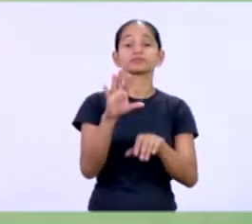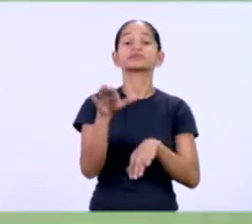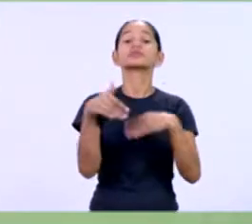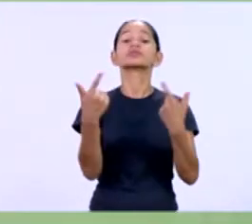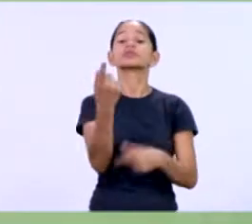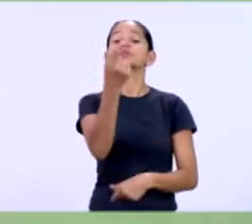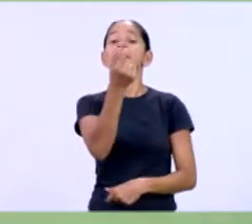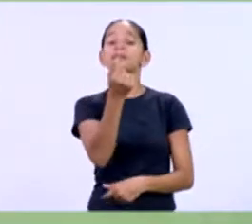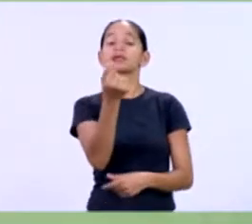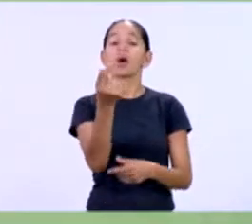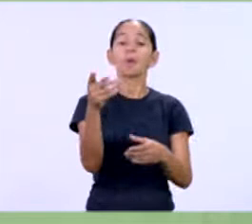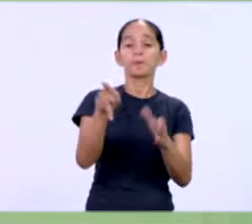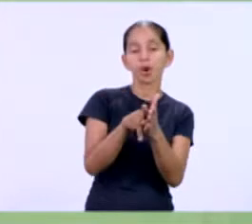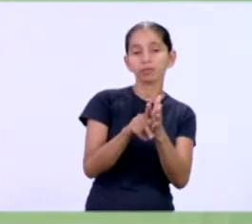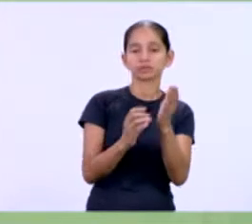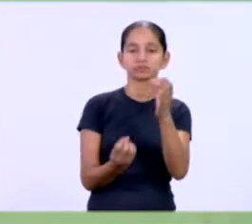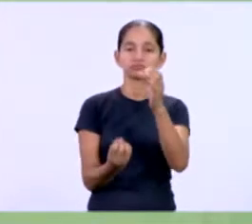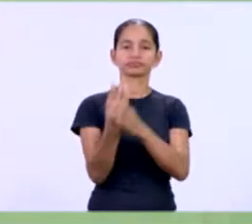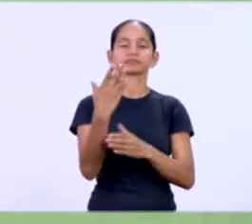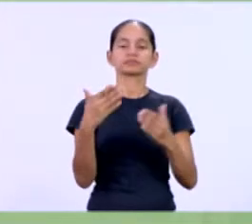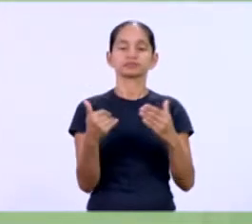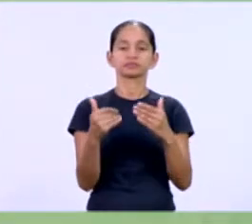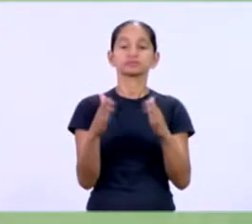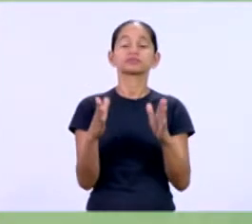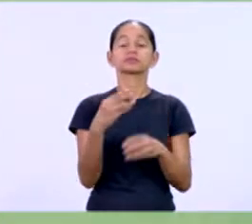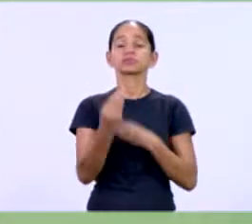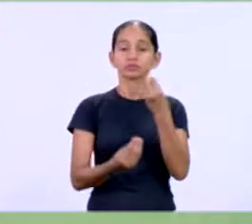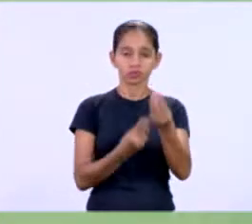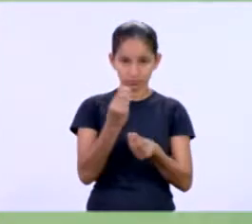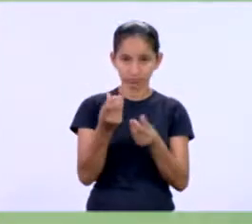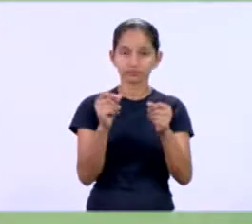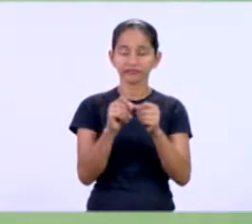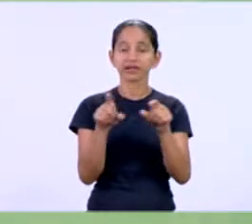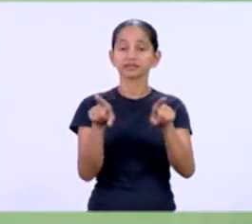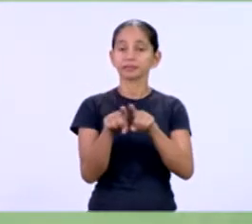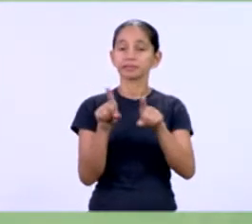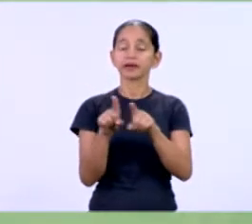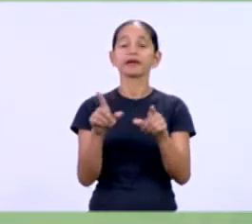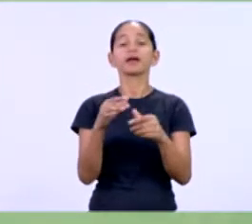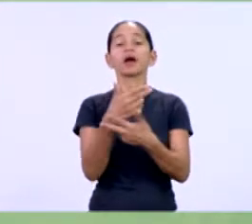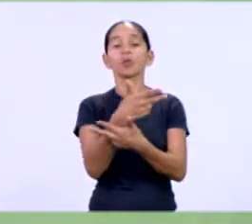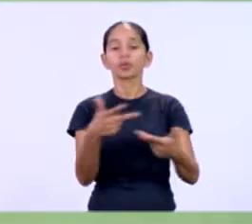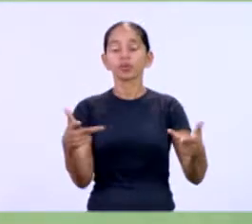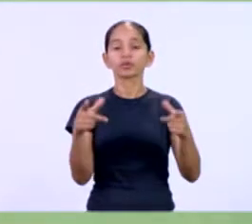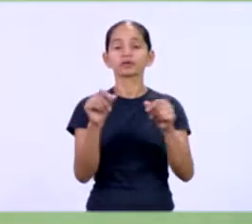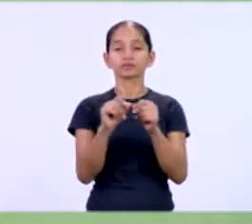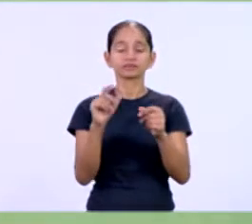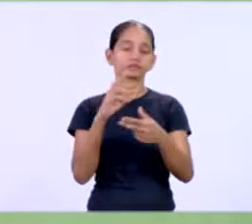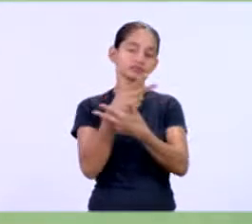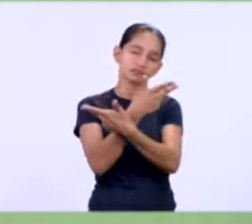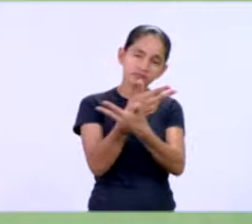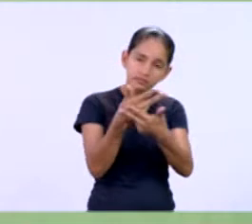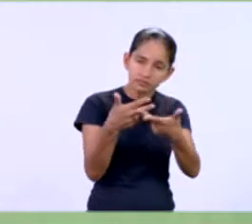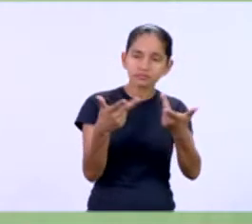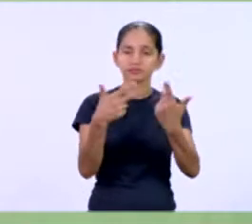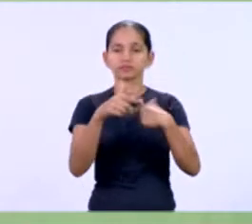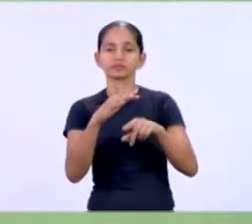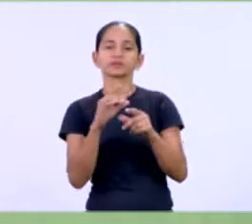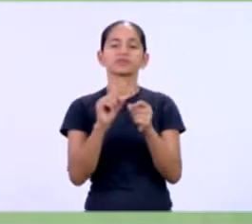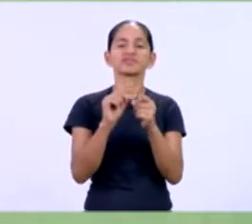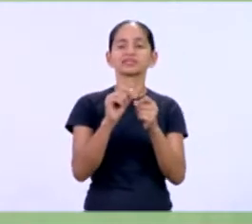capital de giro e de capital físico. Falaremos ainda sobre as fontes de financiamento das